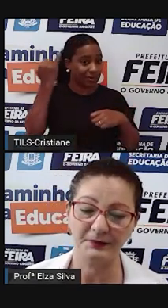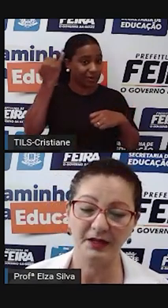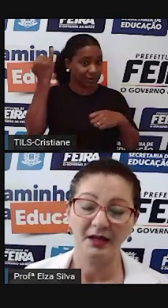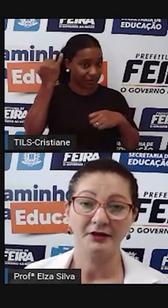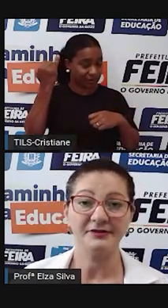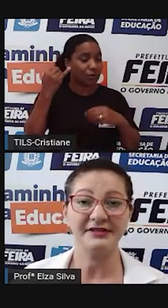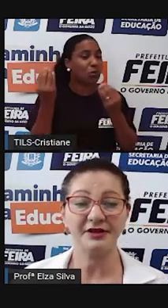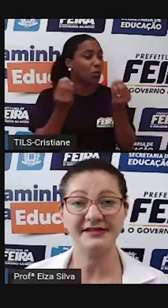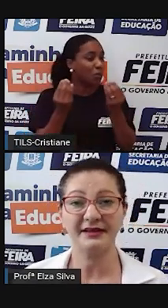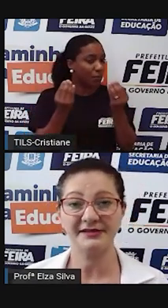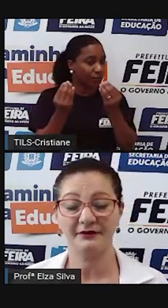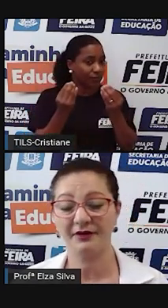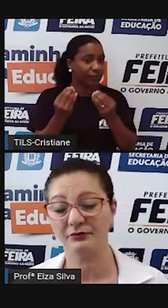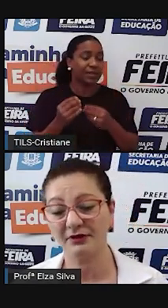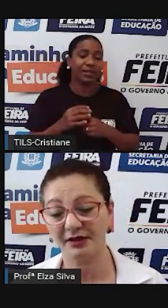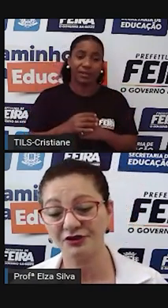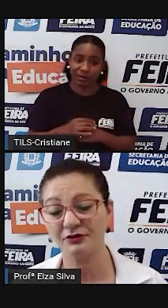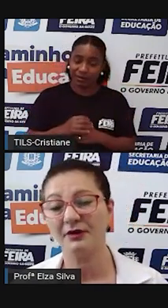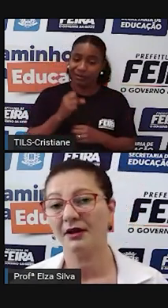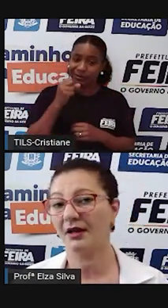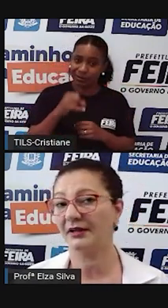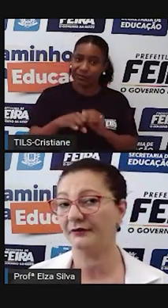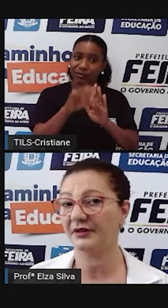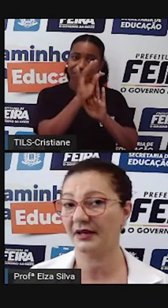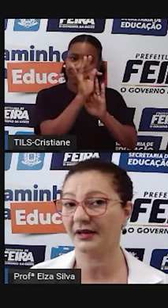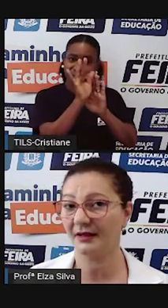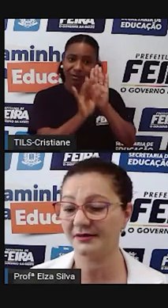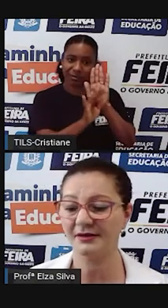padronização. Então, se você escrever um texto,